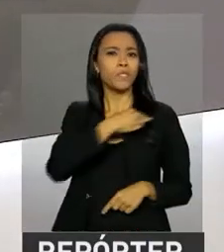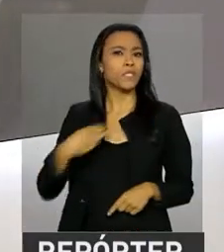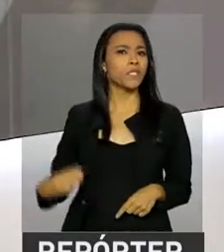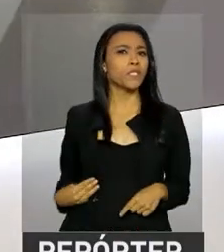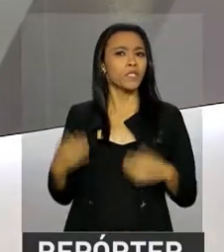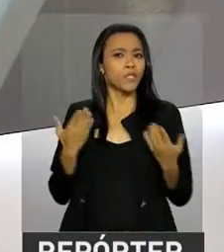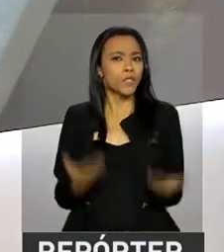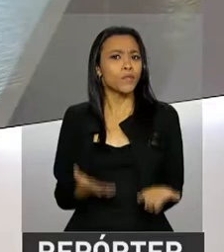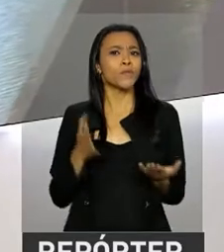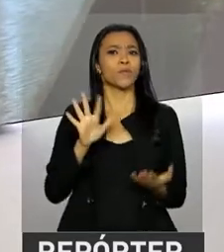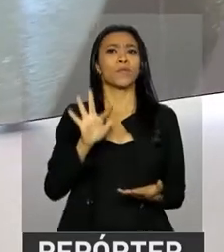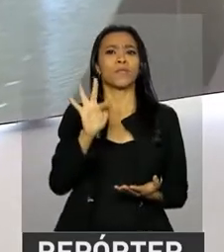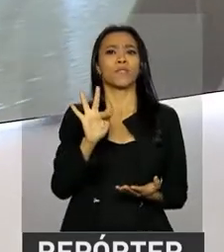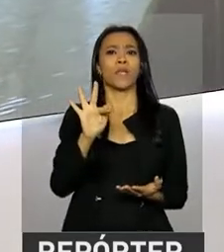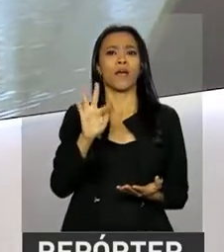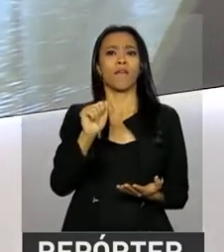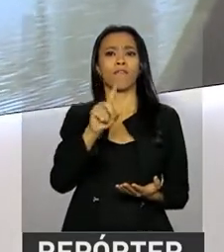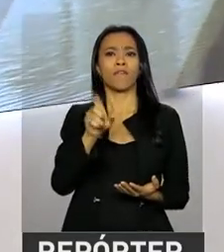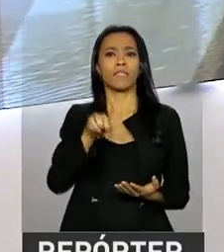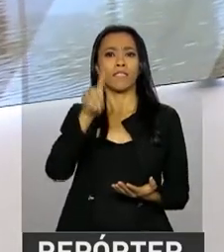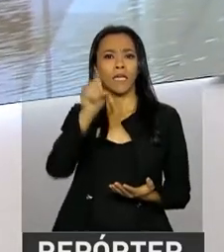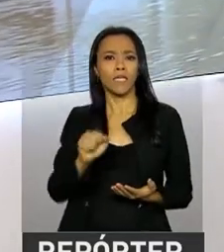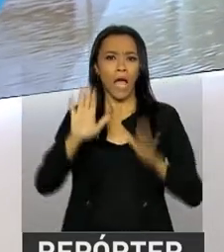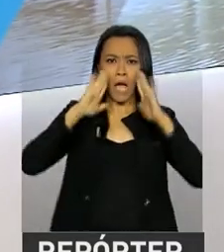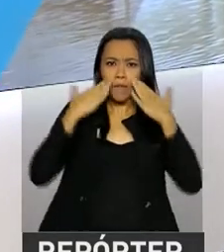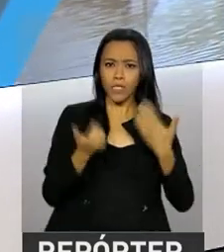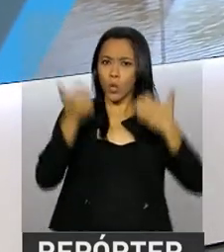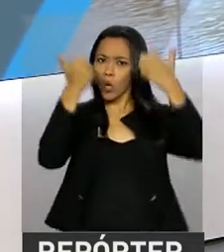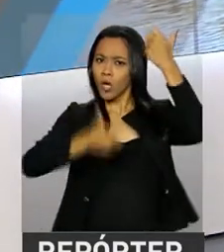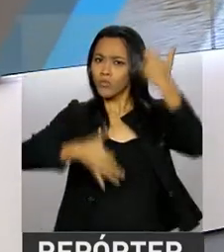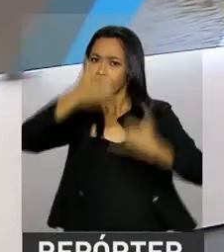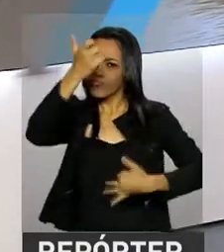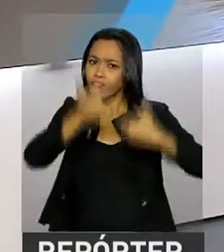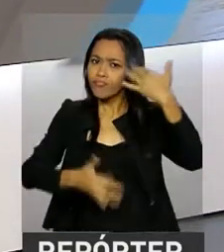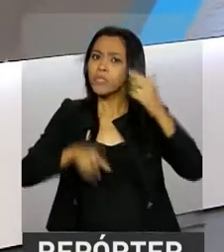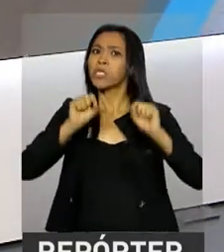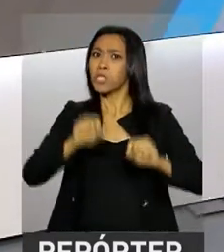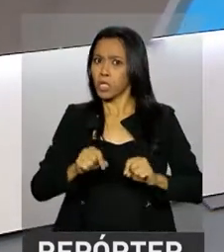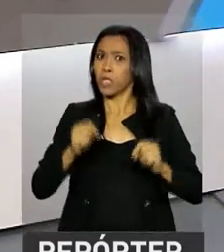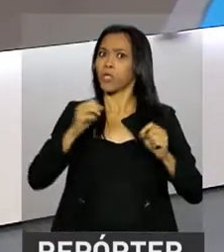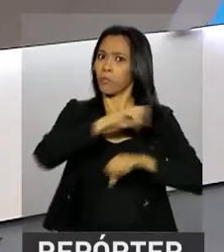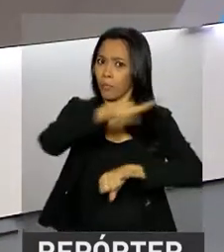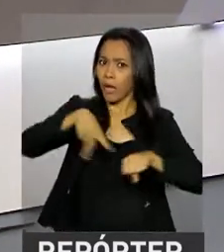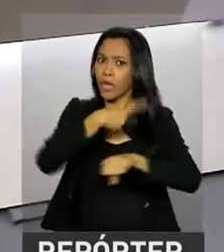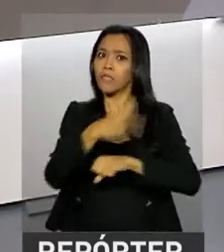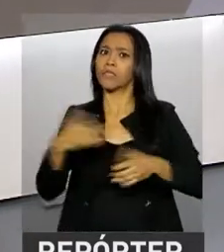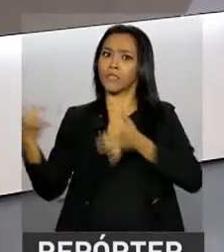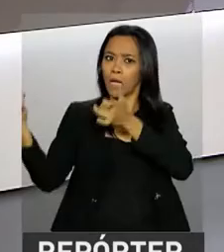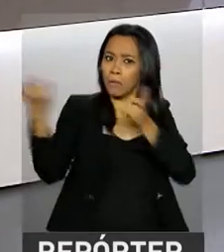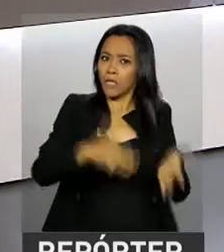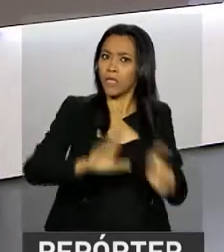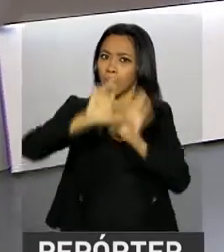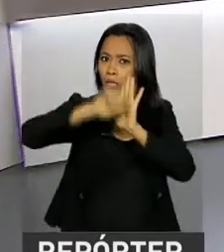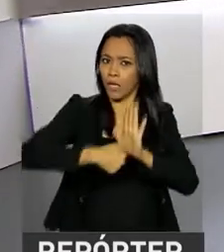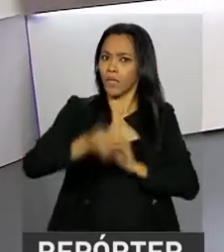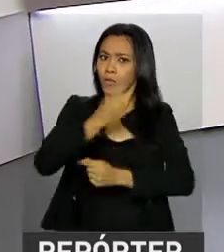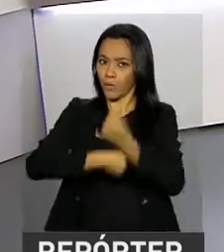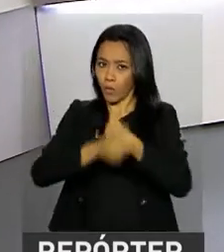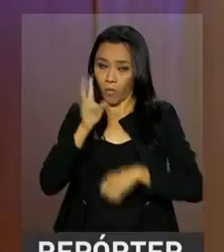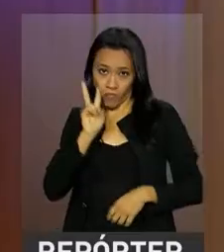henrique meirelles apresentou dados que mostram que o país está saindo da maior recessão da história vamos